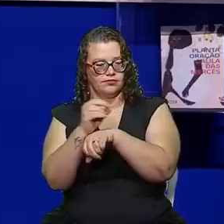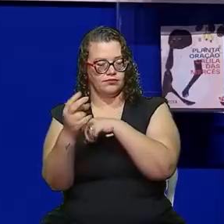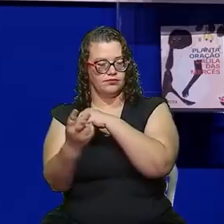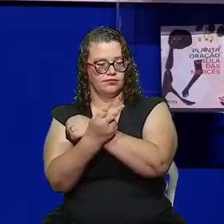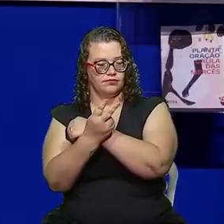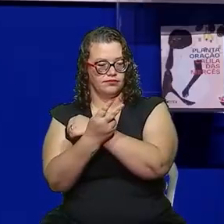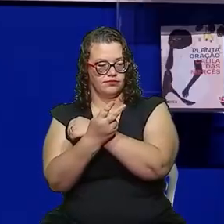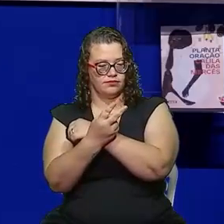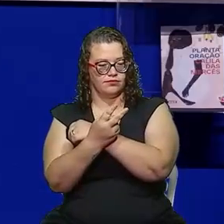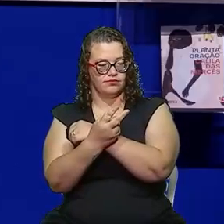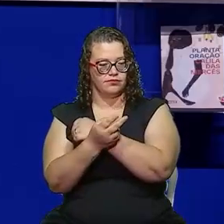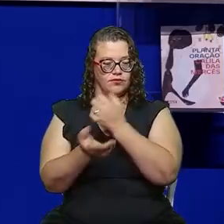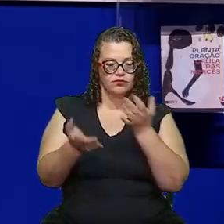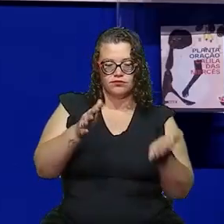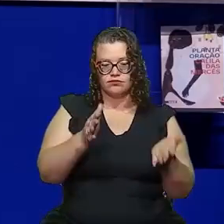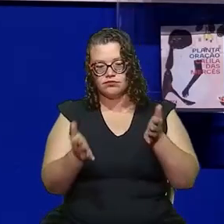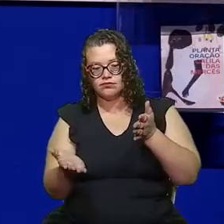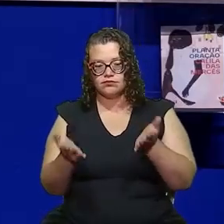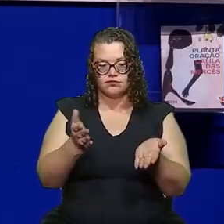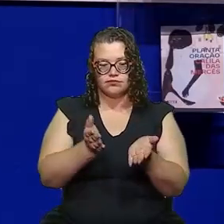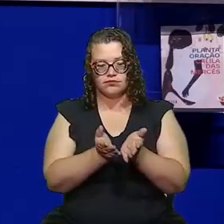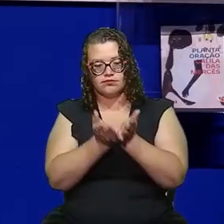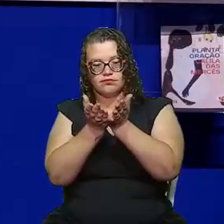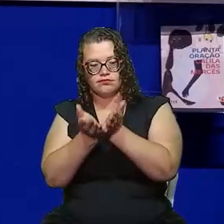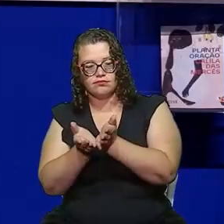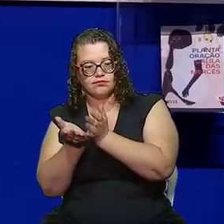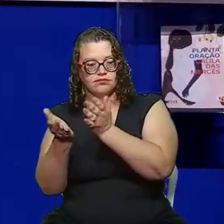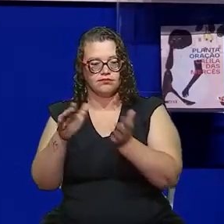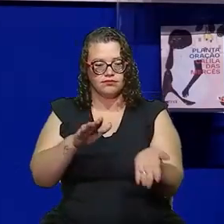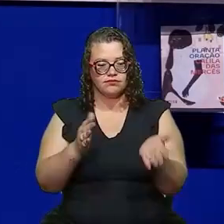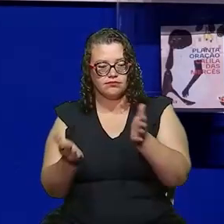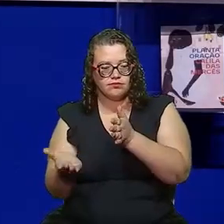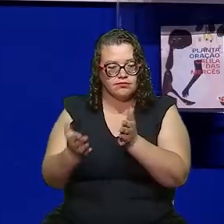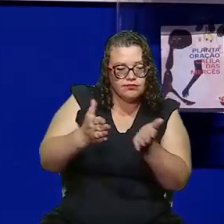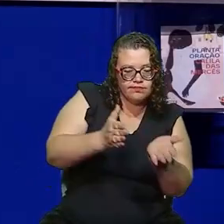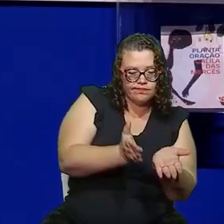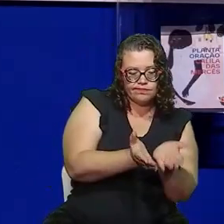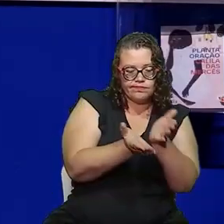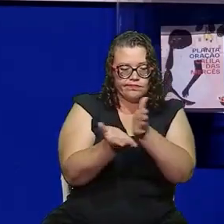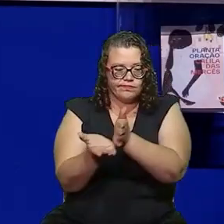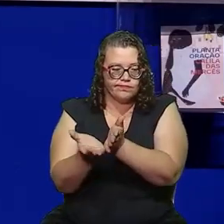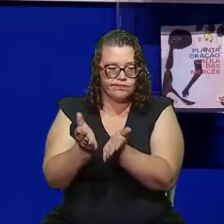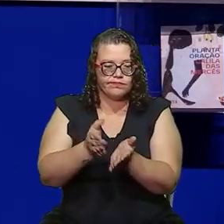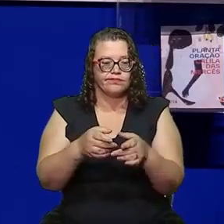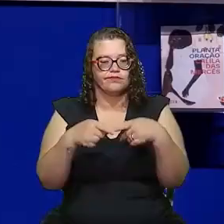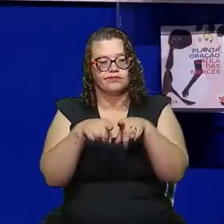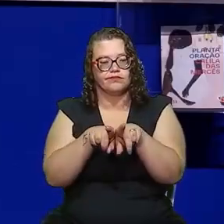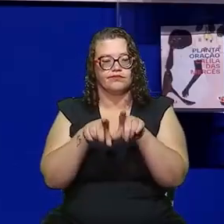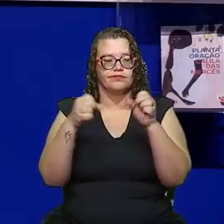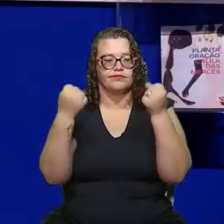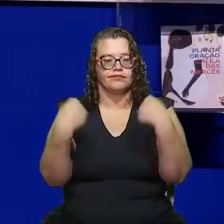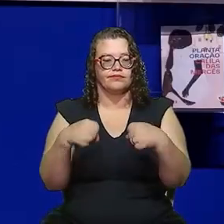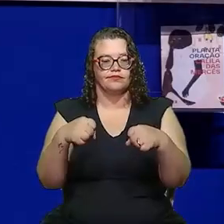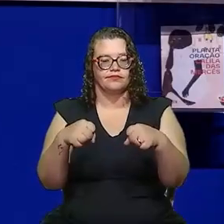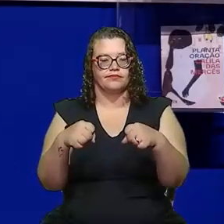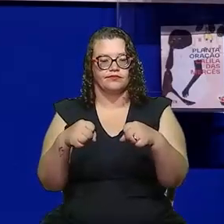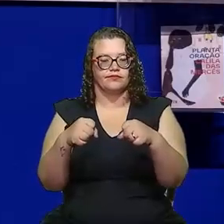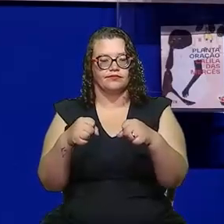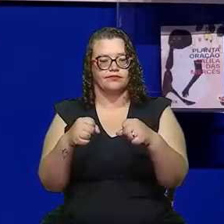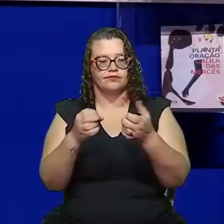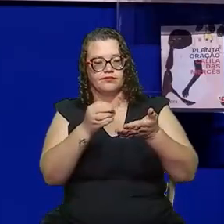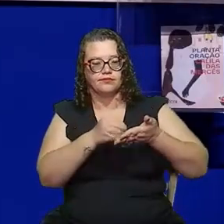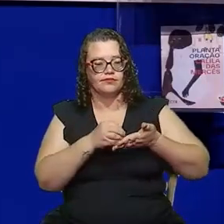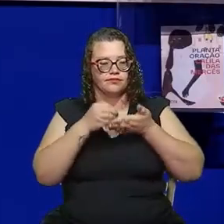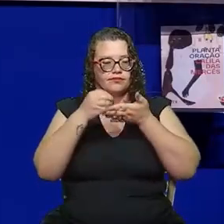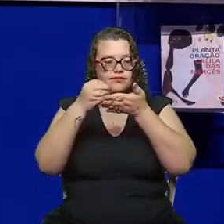navio tumbeiro. É caravela e é navio tumbeiro. e nós precisamos ser jangadas. Jangada, eu